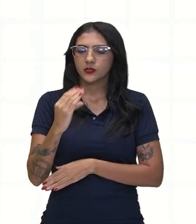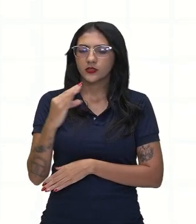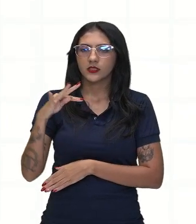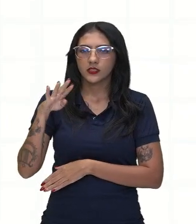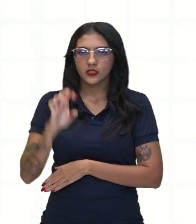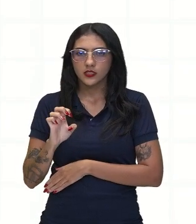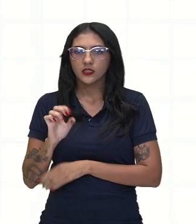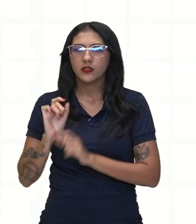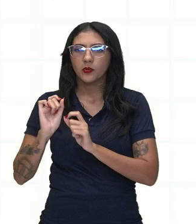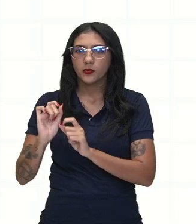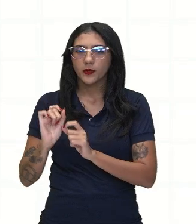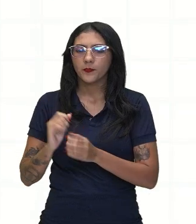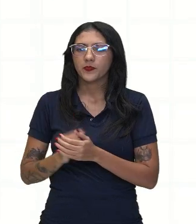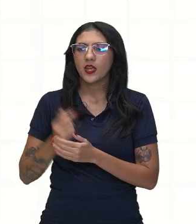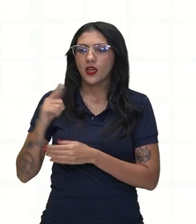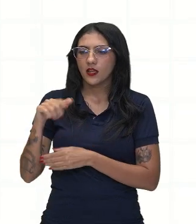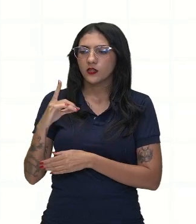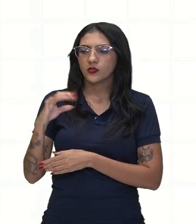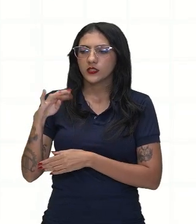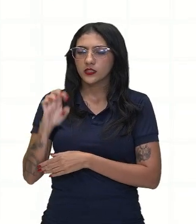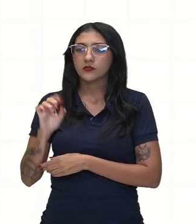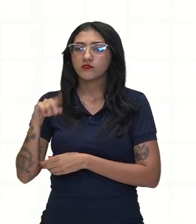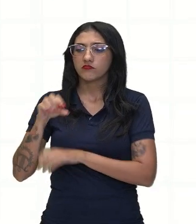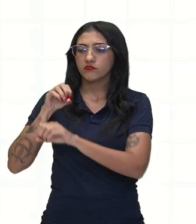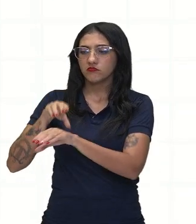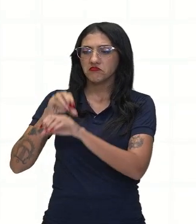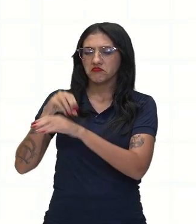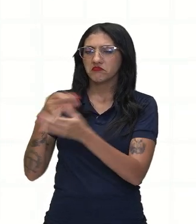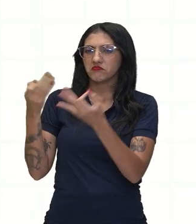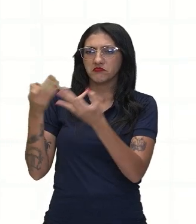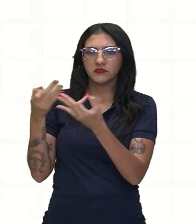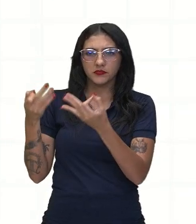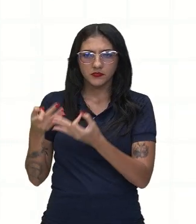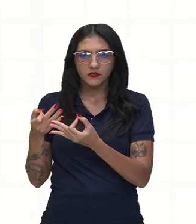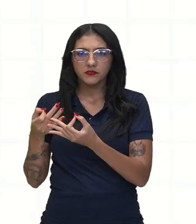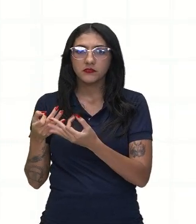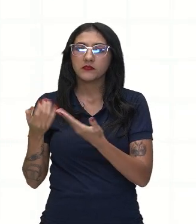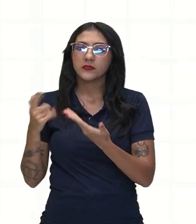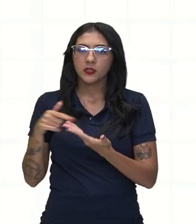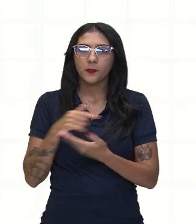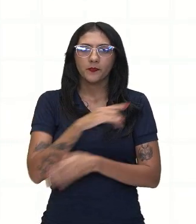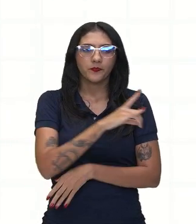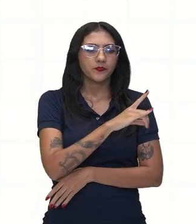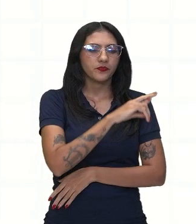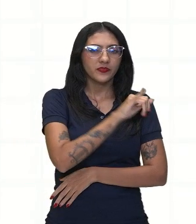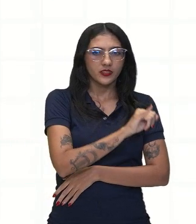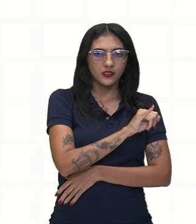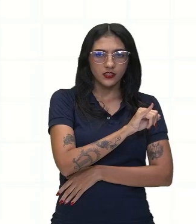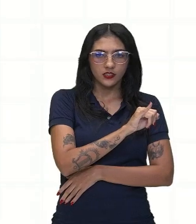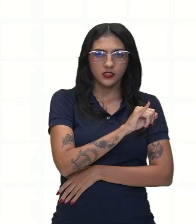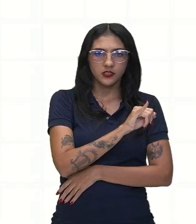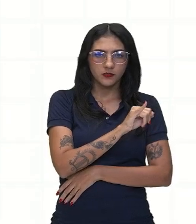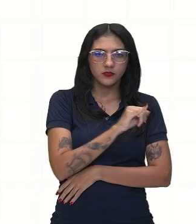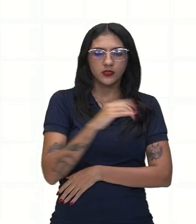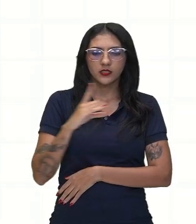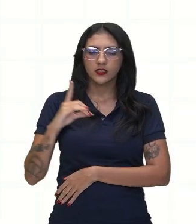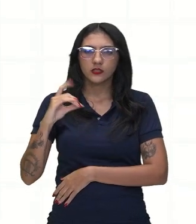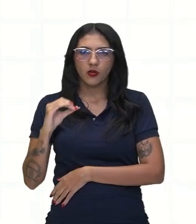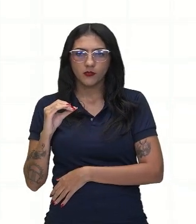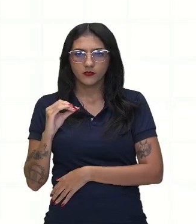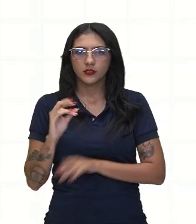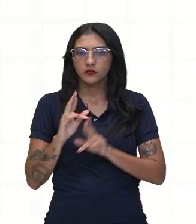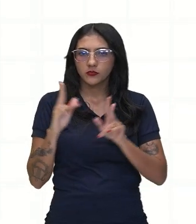O docente aplicou uma aula excelente. Então, discente, né? E docente. Muito